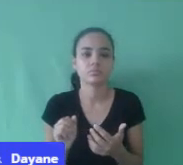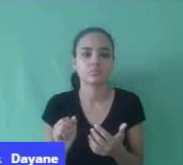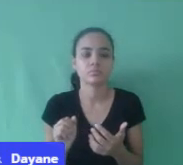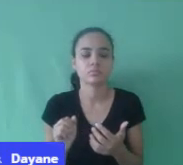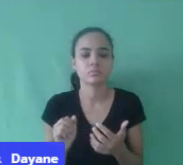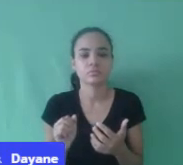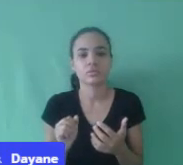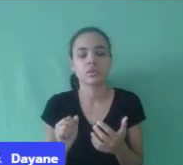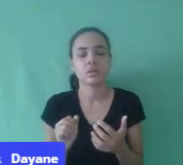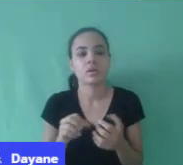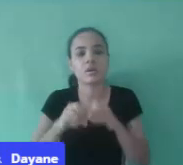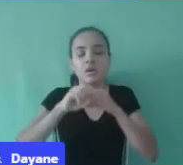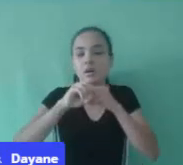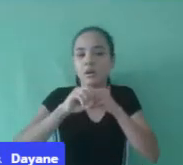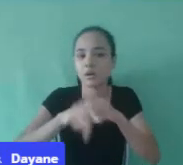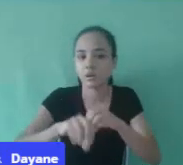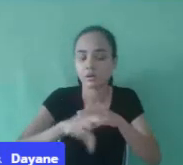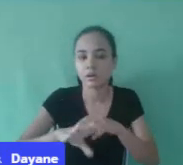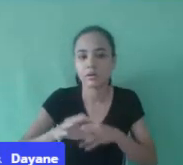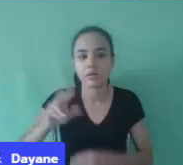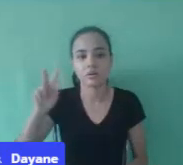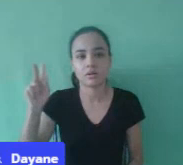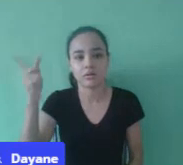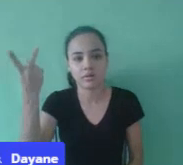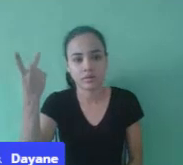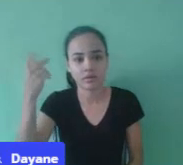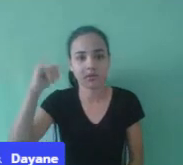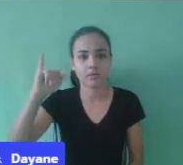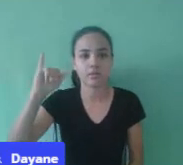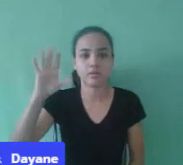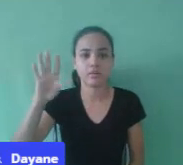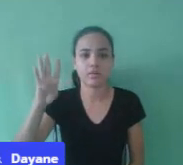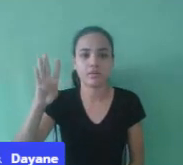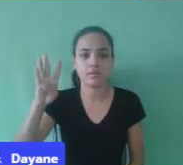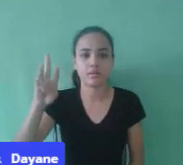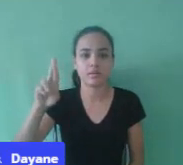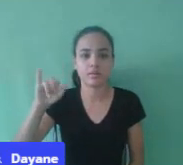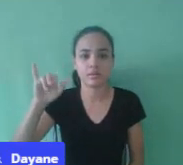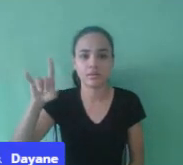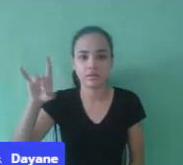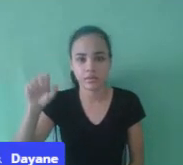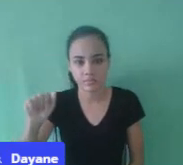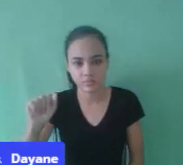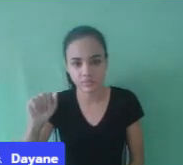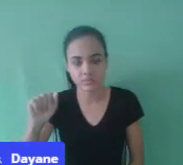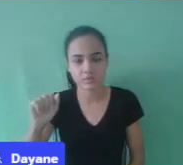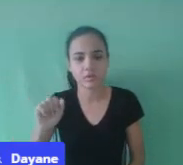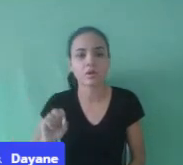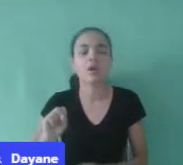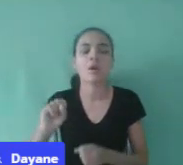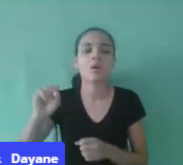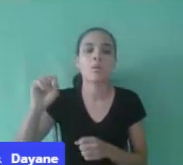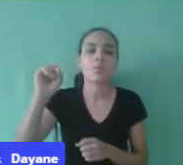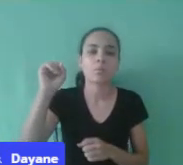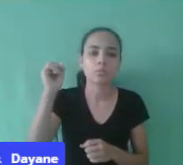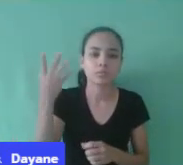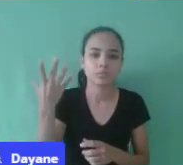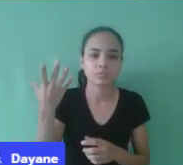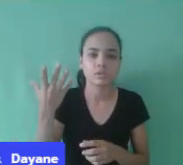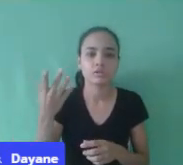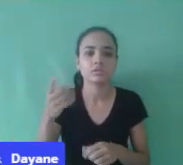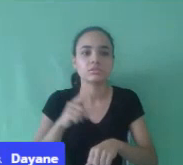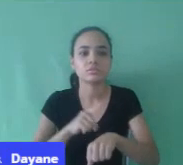acontece num contexto de uma sociedade imperfeita, contraditória nas políticas, nos